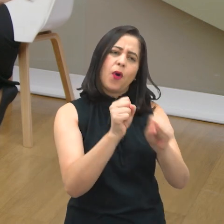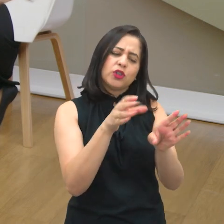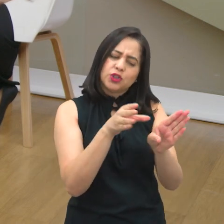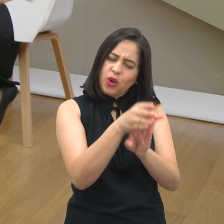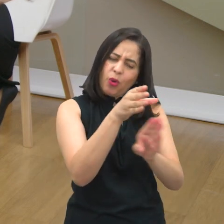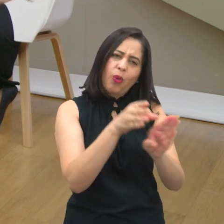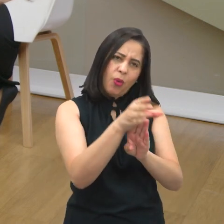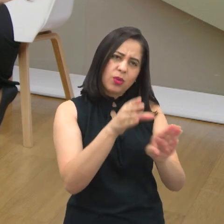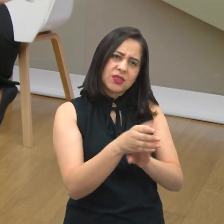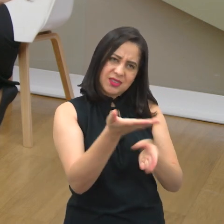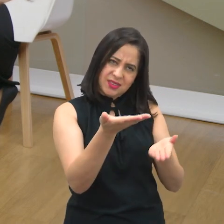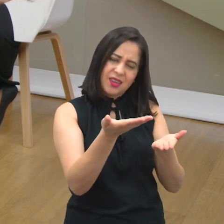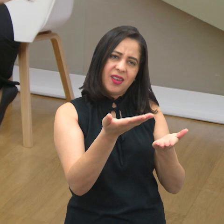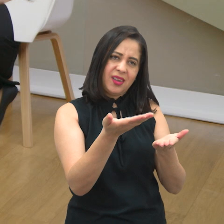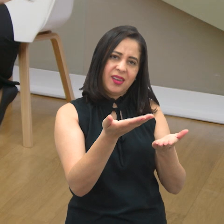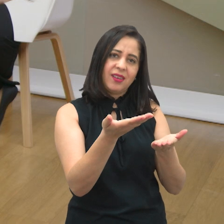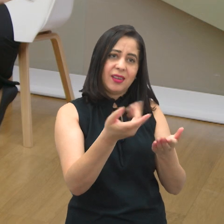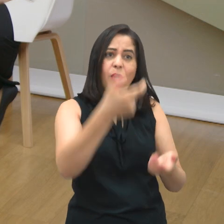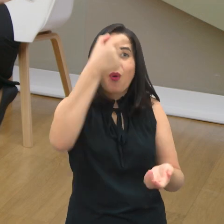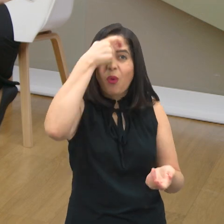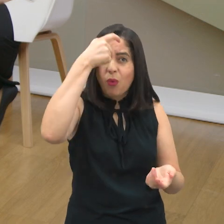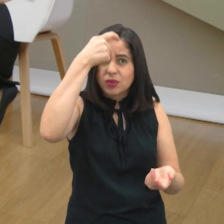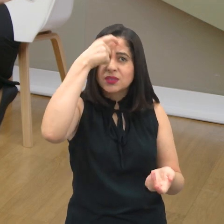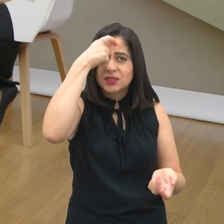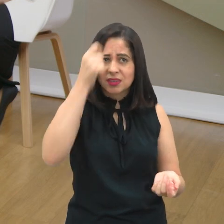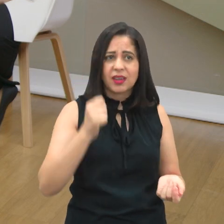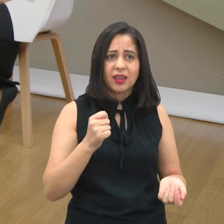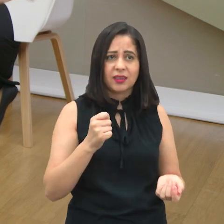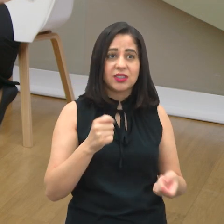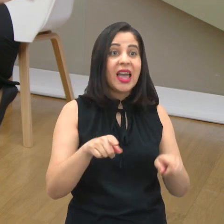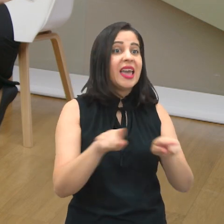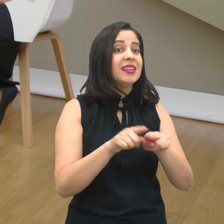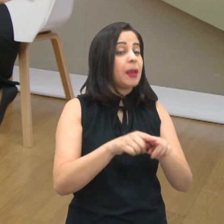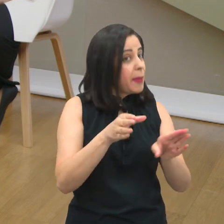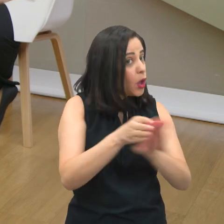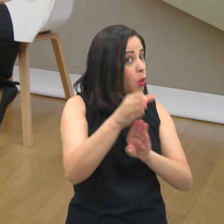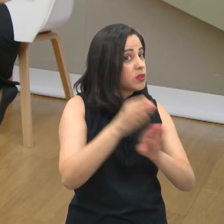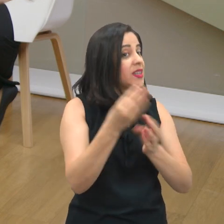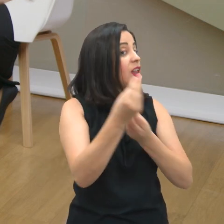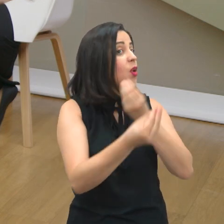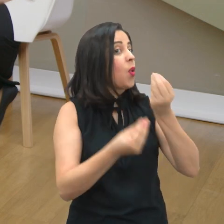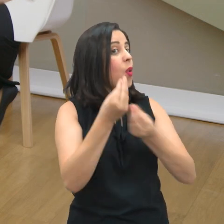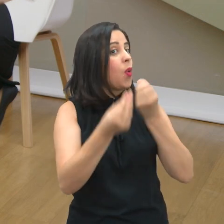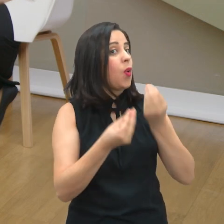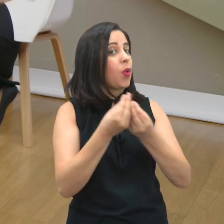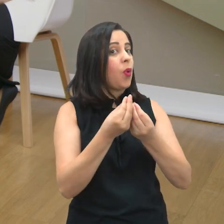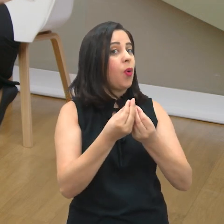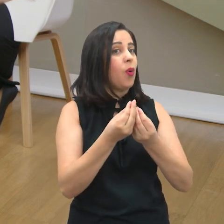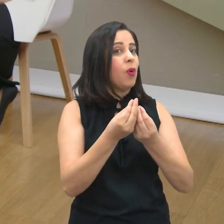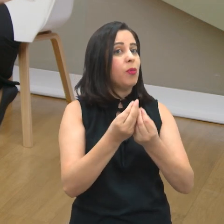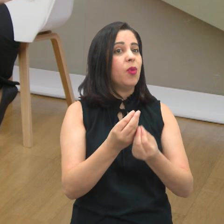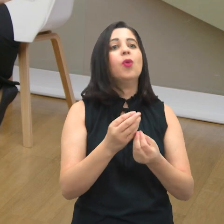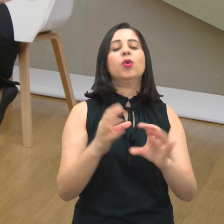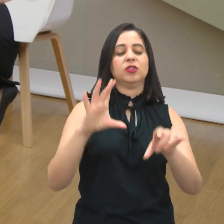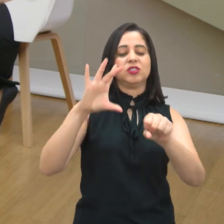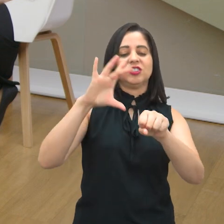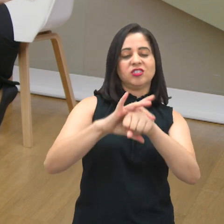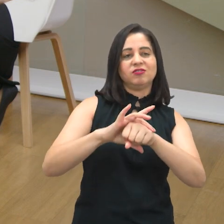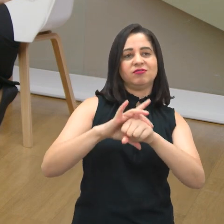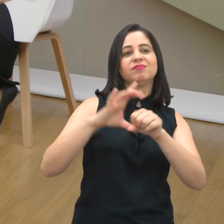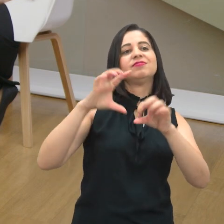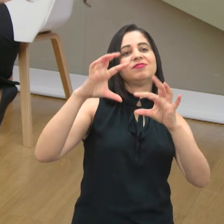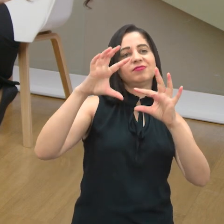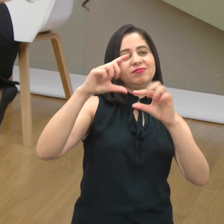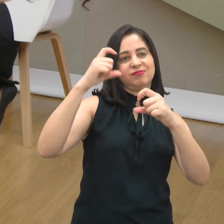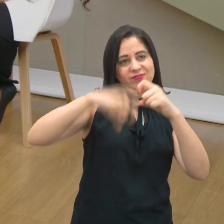você deixasse, por favor, uma mensagem de conscientização e principalmente de prevenção da importância aí desse Dezembro